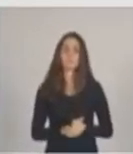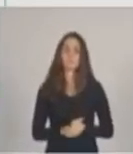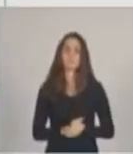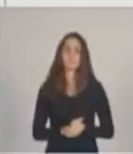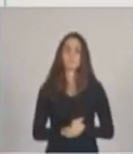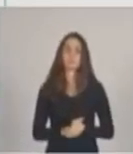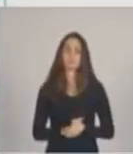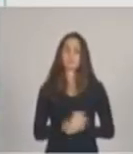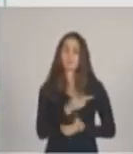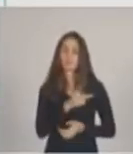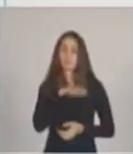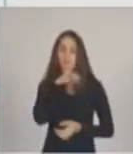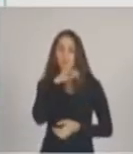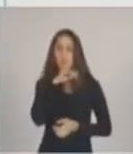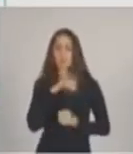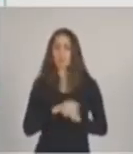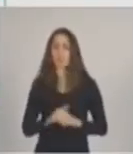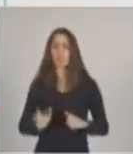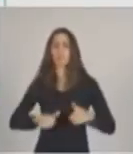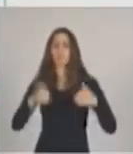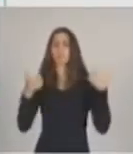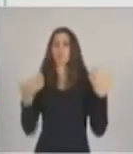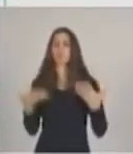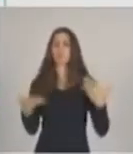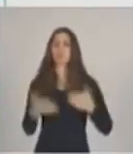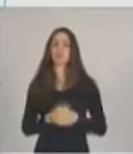Continua ruim, presidente? Agora melhorou.